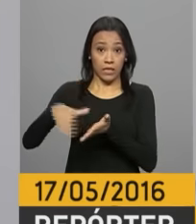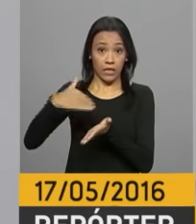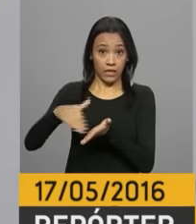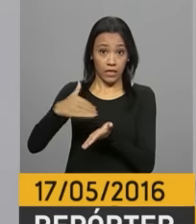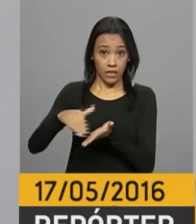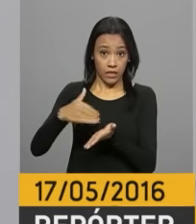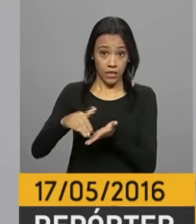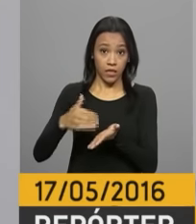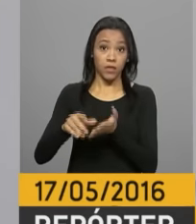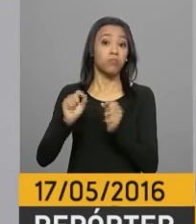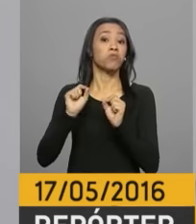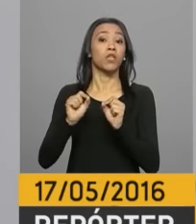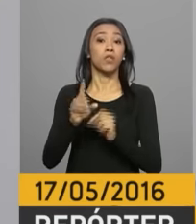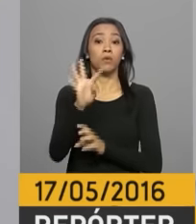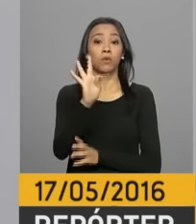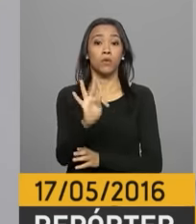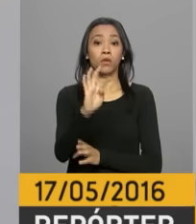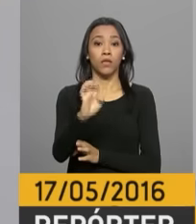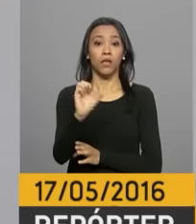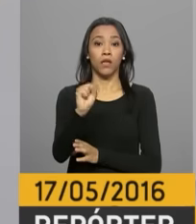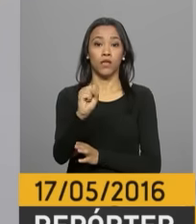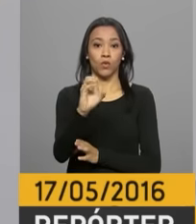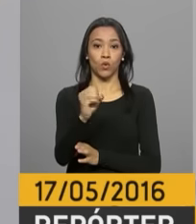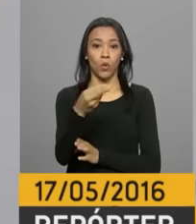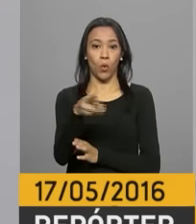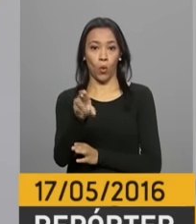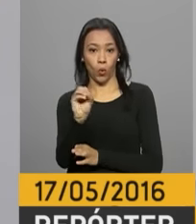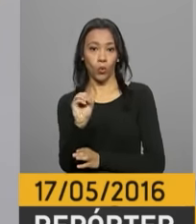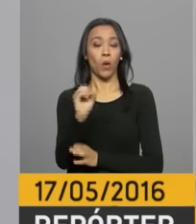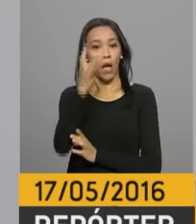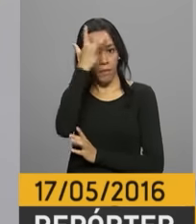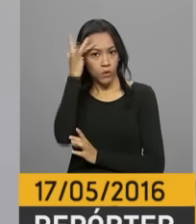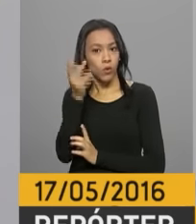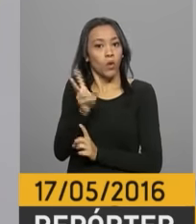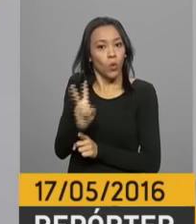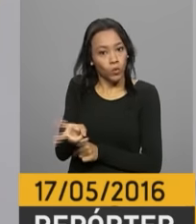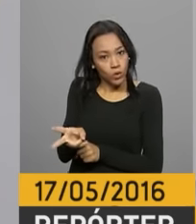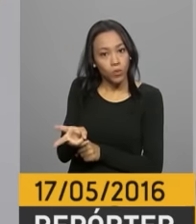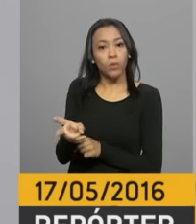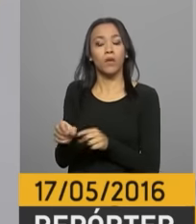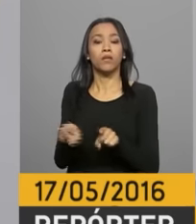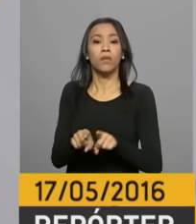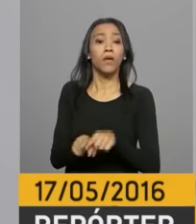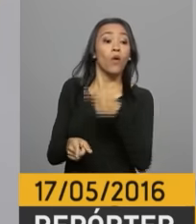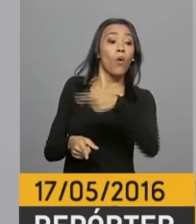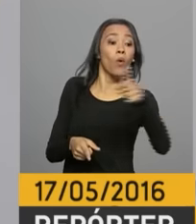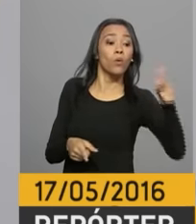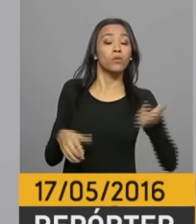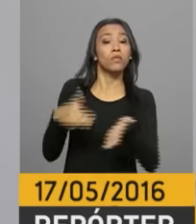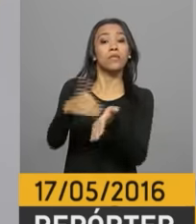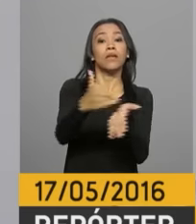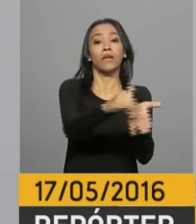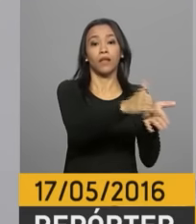do Tesouro, assim como os demais secretários da Fazenda.